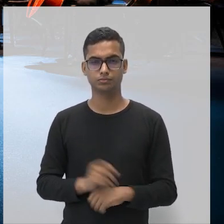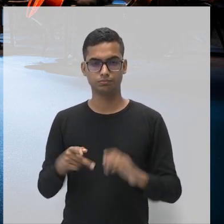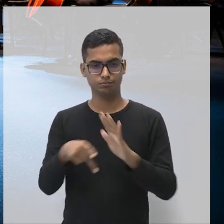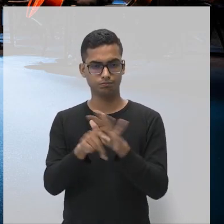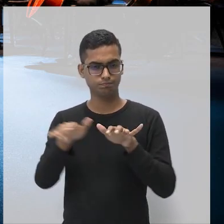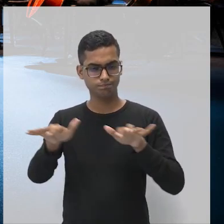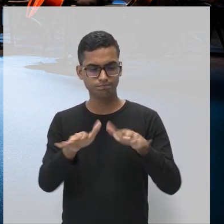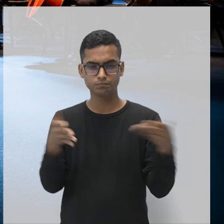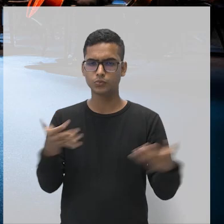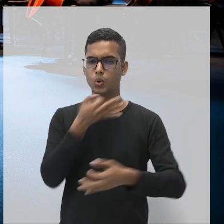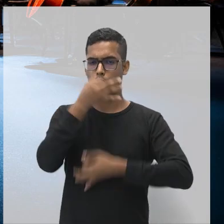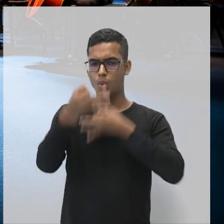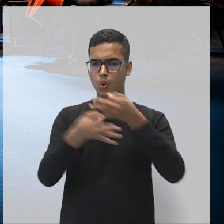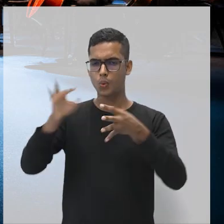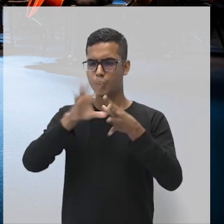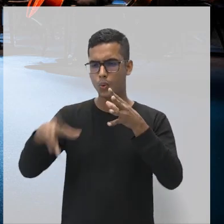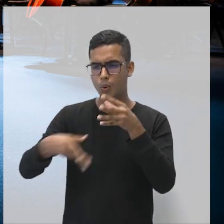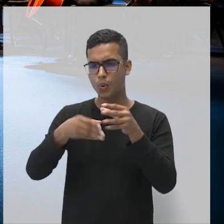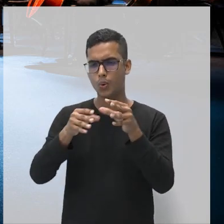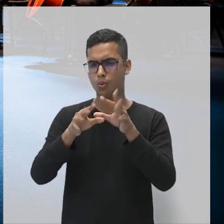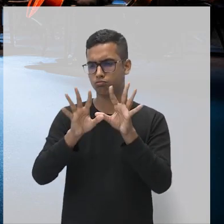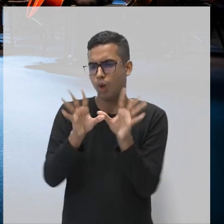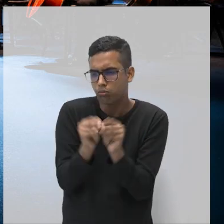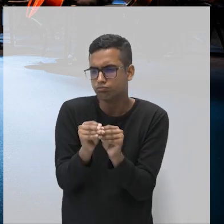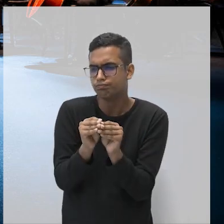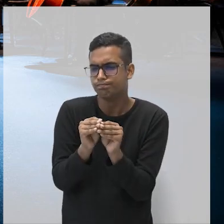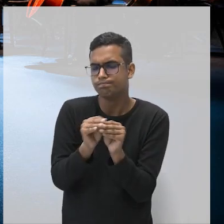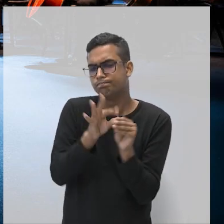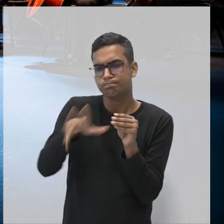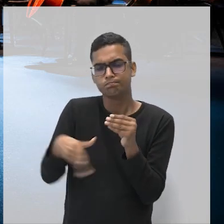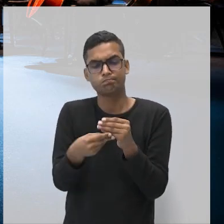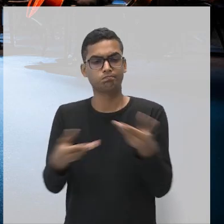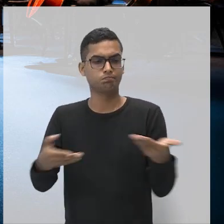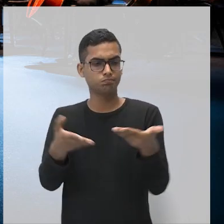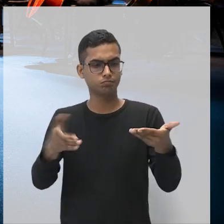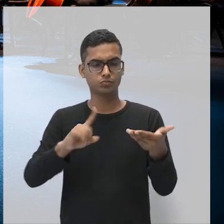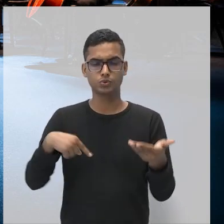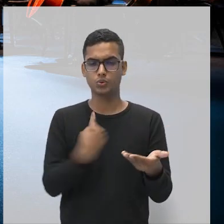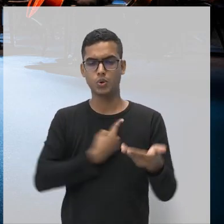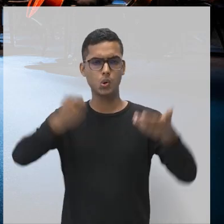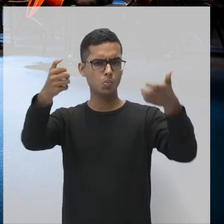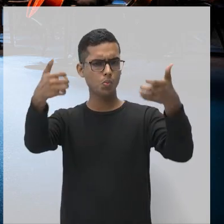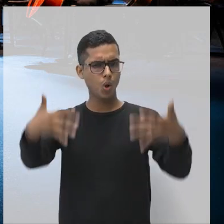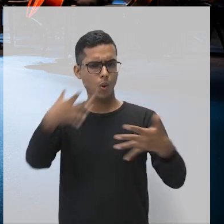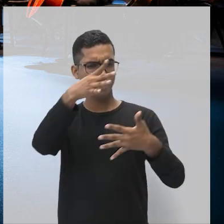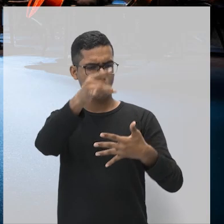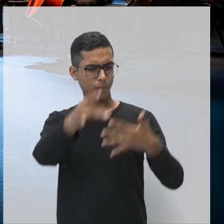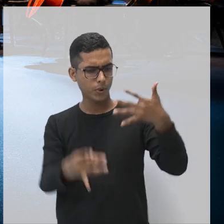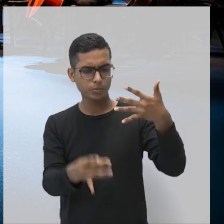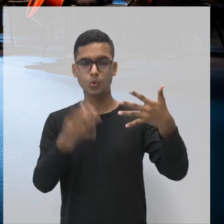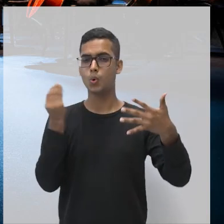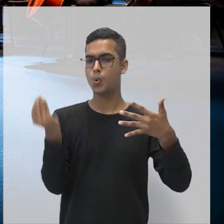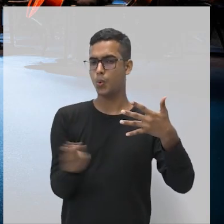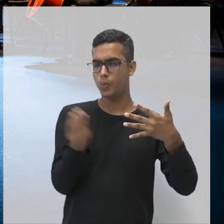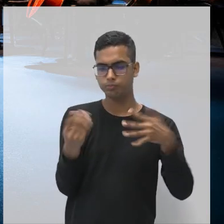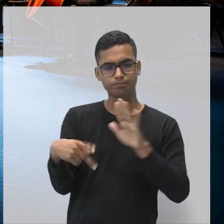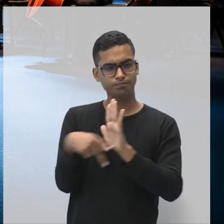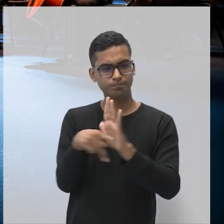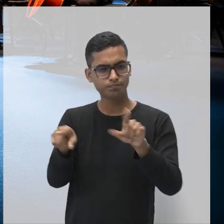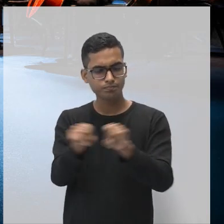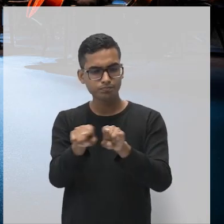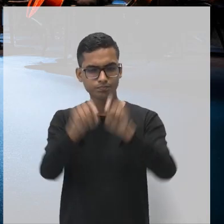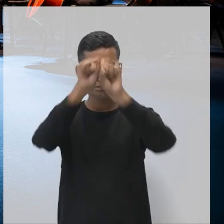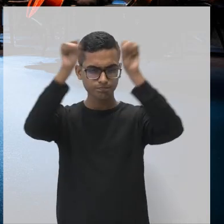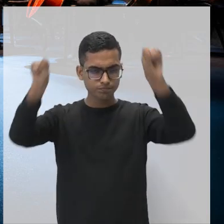um breve comentário sobre o sistema nervoso e agora a gente vai explicando melhor essa relação dele